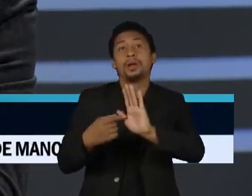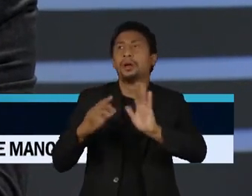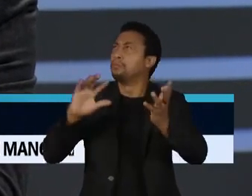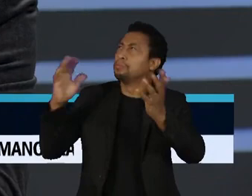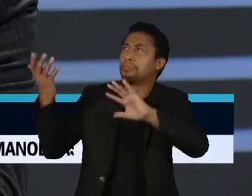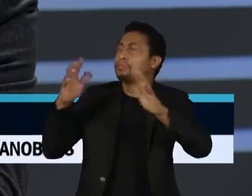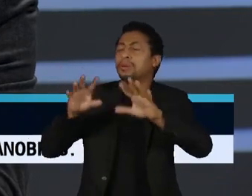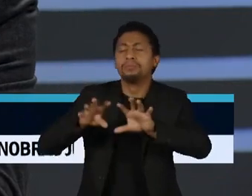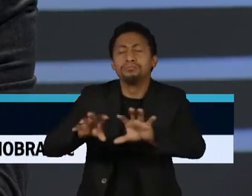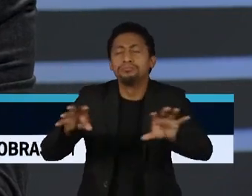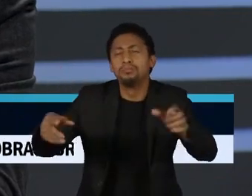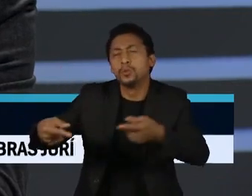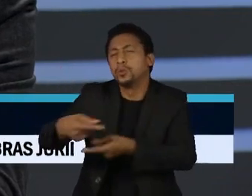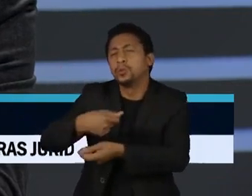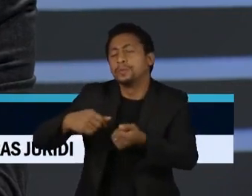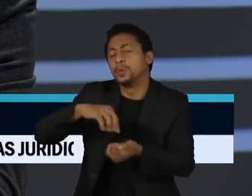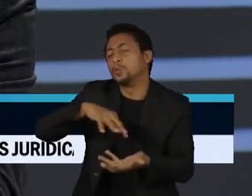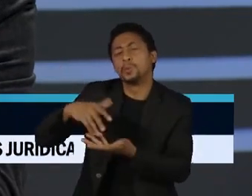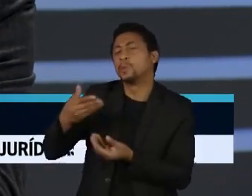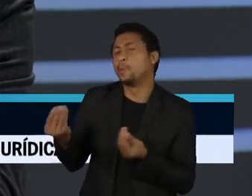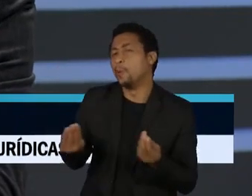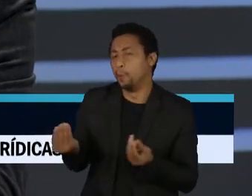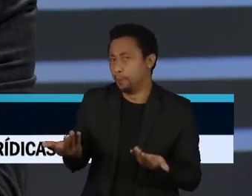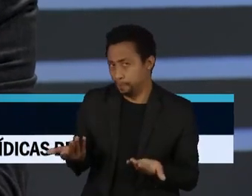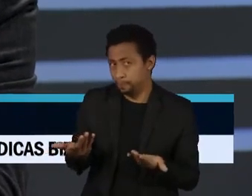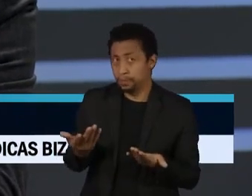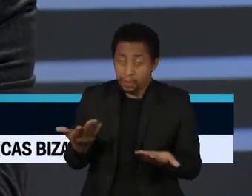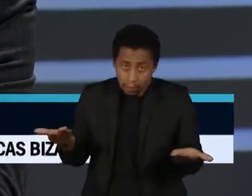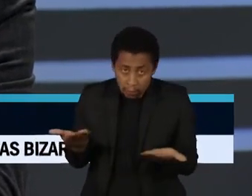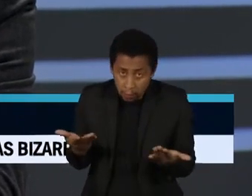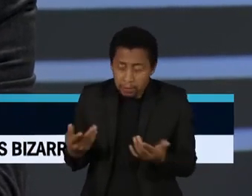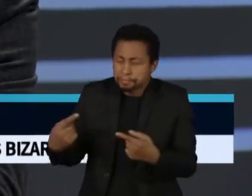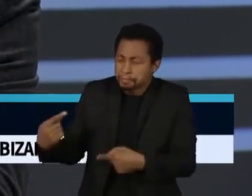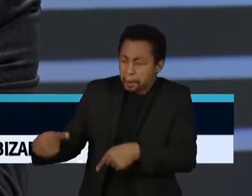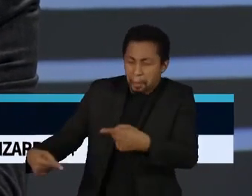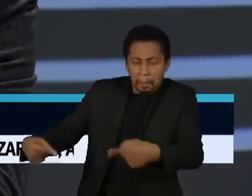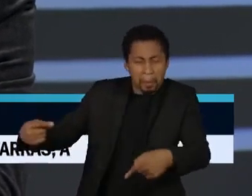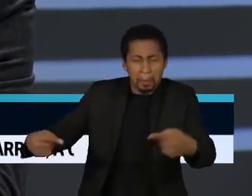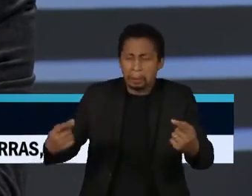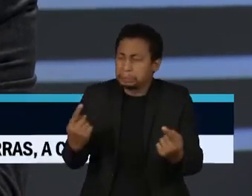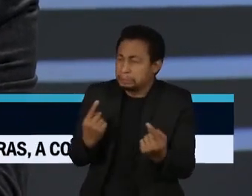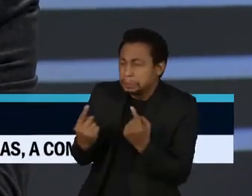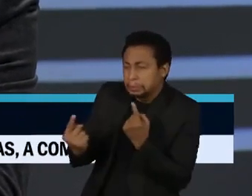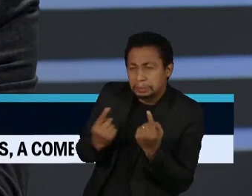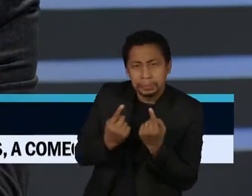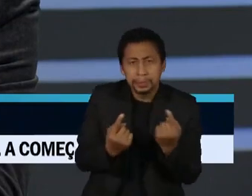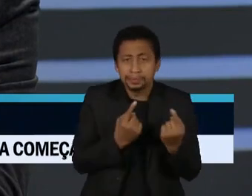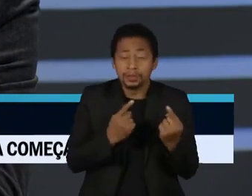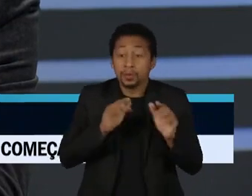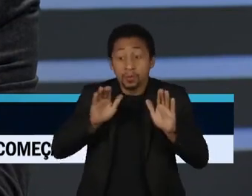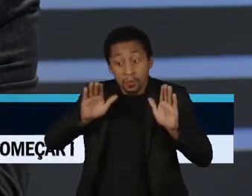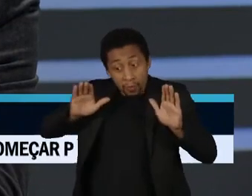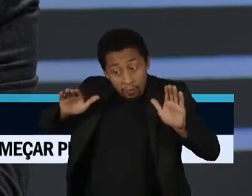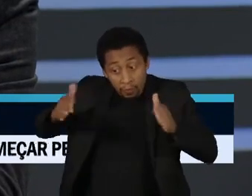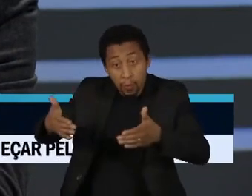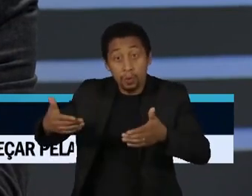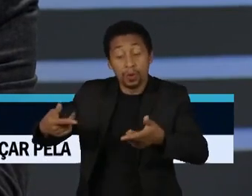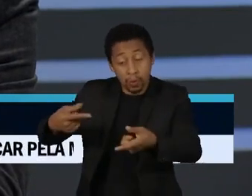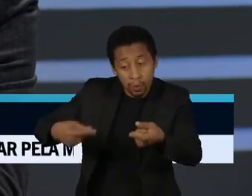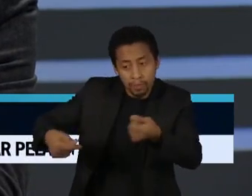tudo na economia mundial Porque tudo que se fala hoje tem que baseado nessa economia